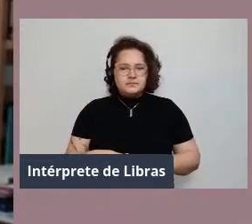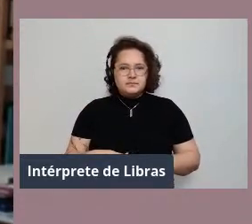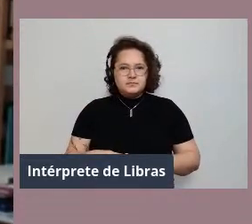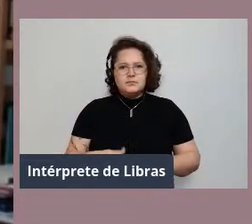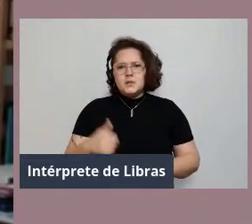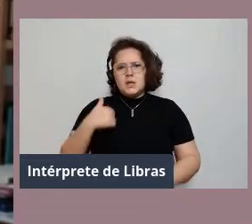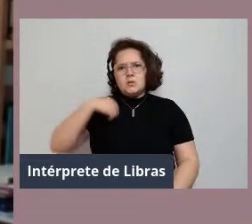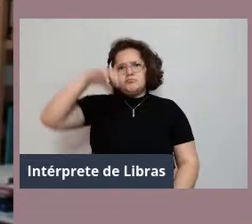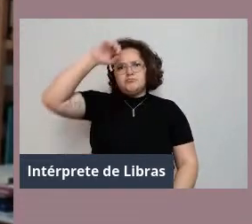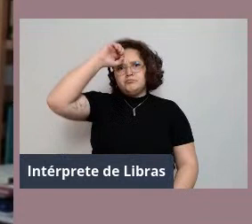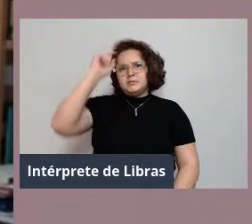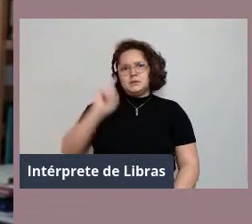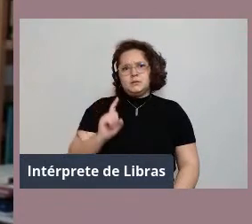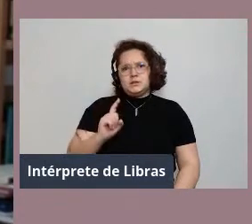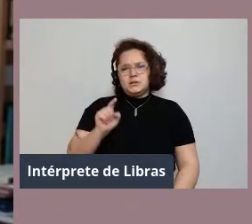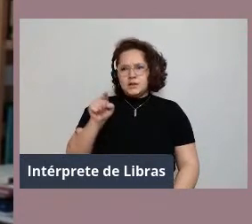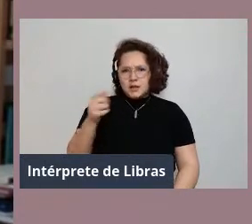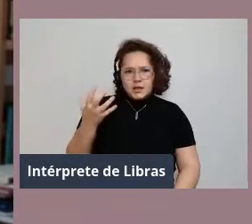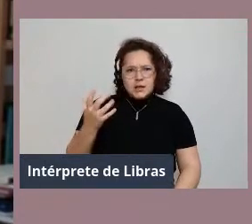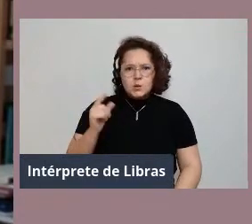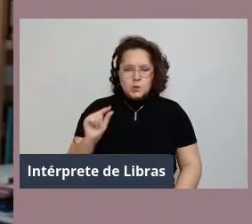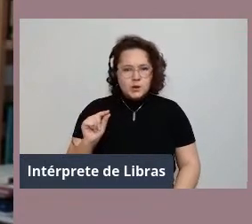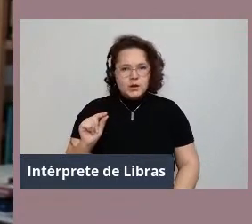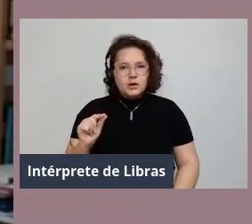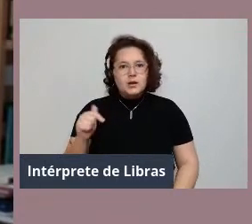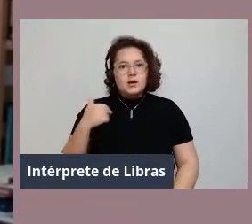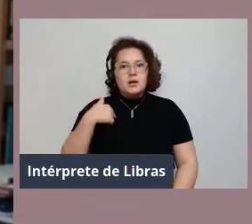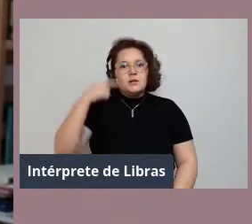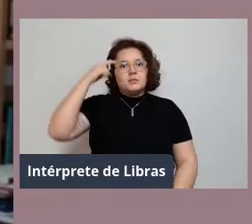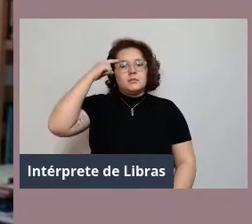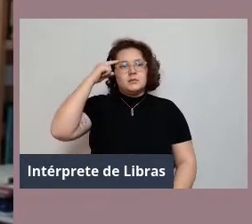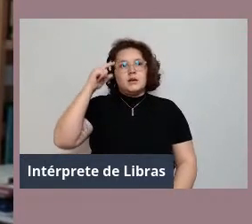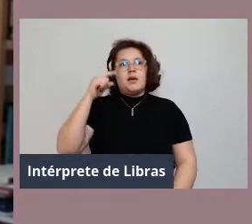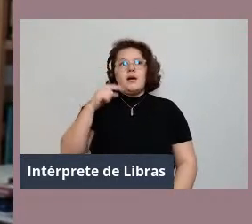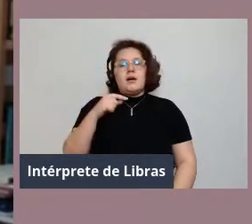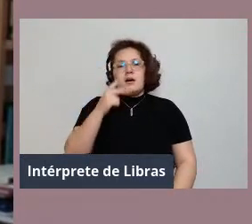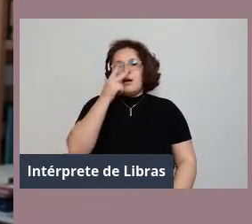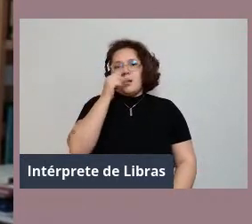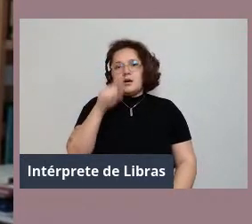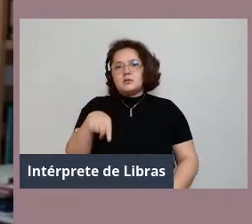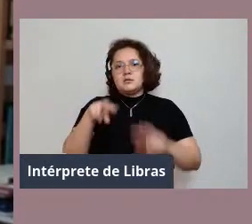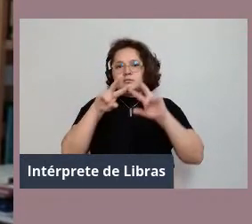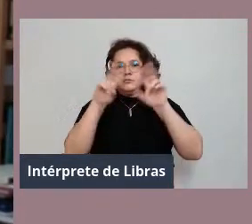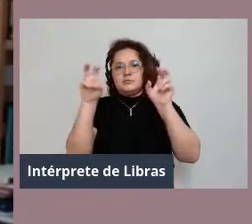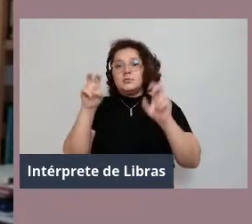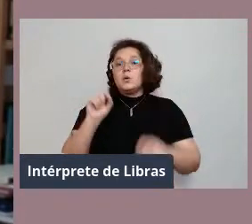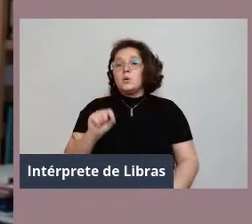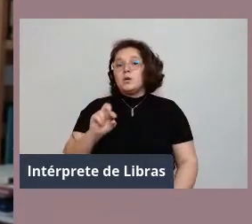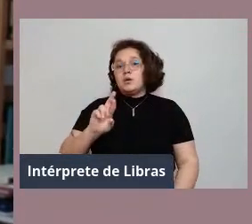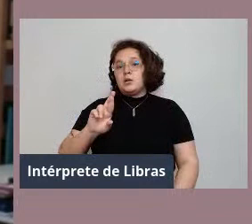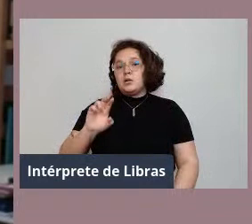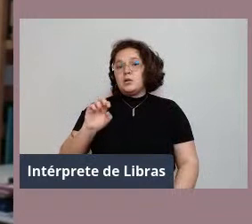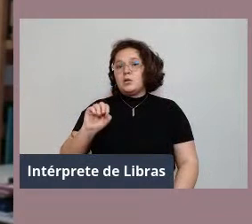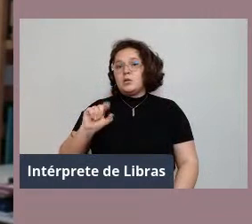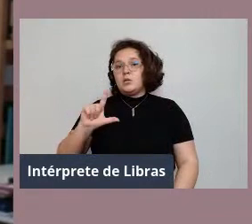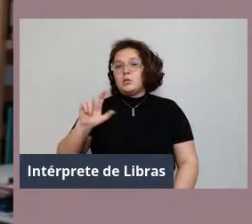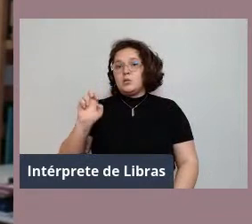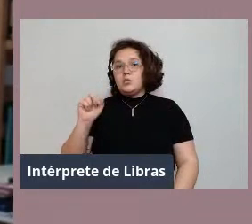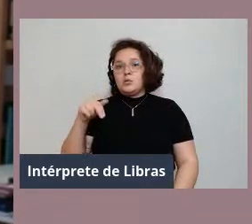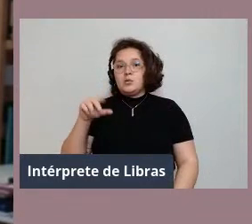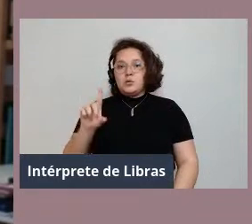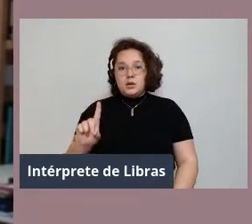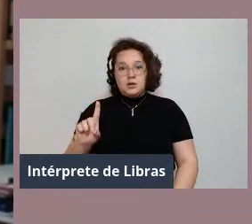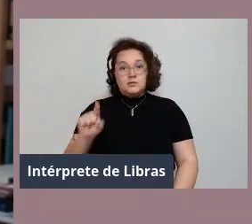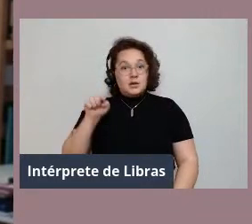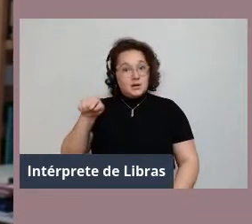saber o que ela queria, eu acabava de vislumbrar um possível assunto, Roland Barthes. Era o tema do que eu havia